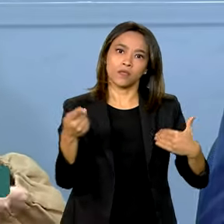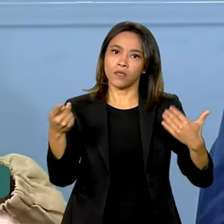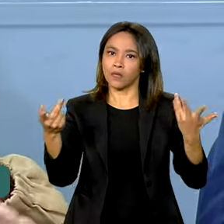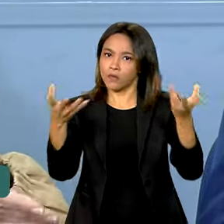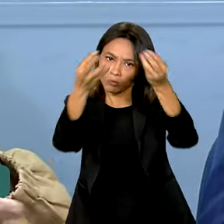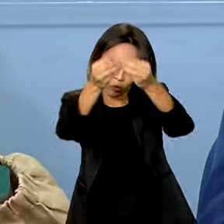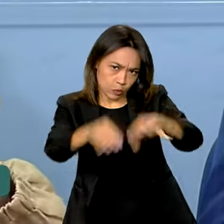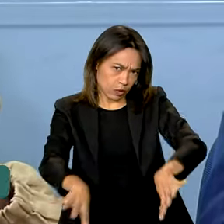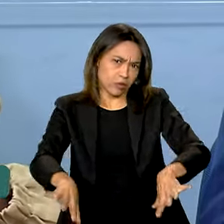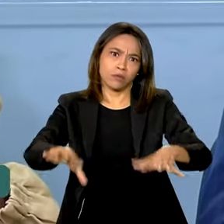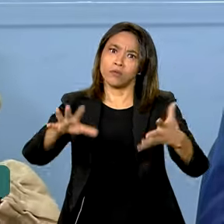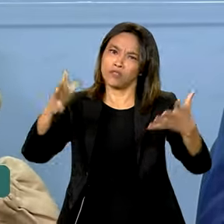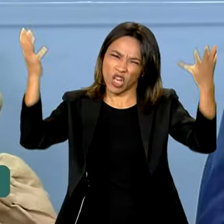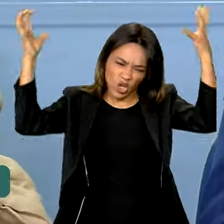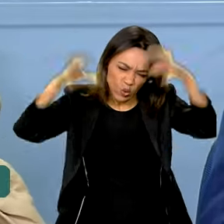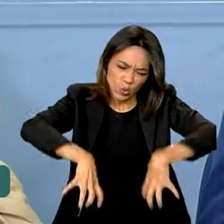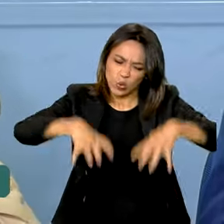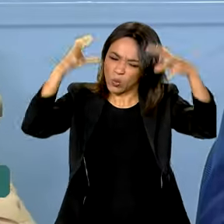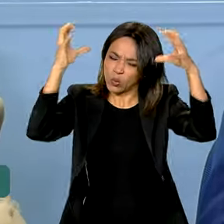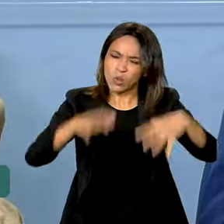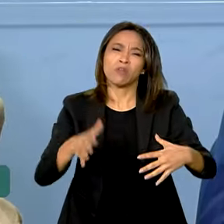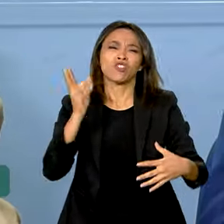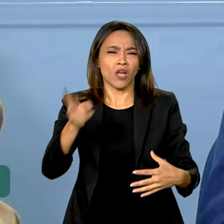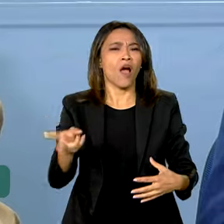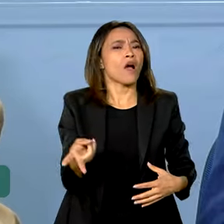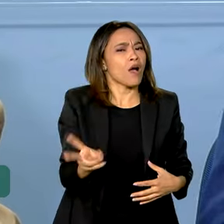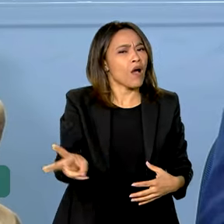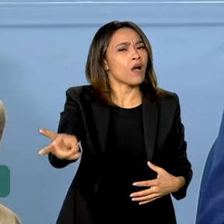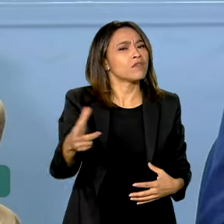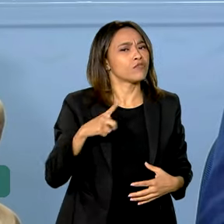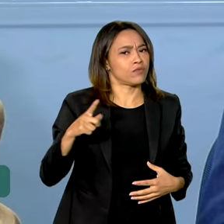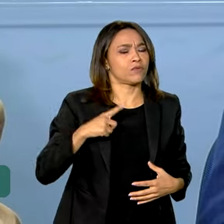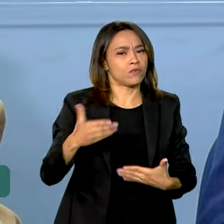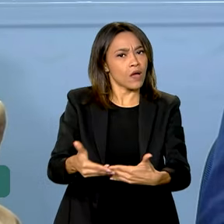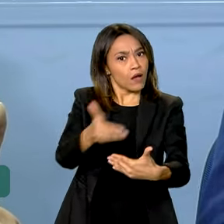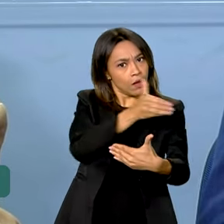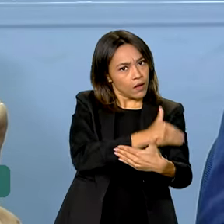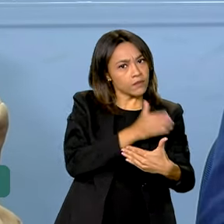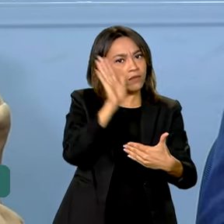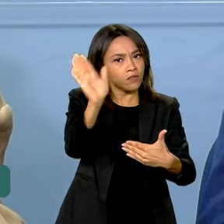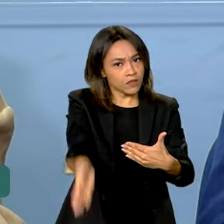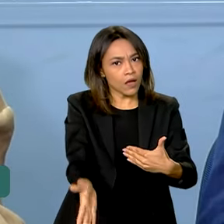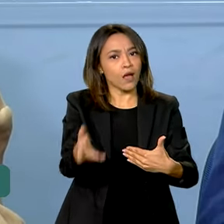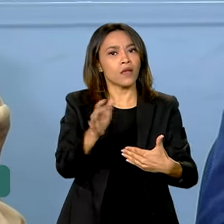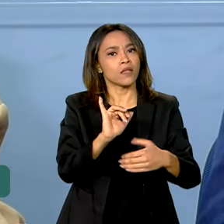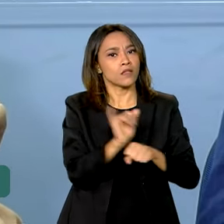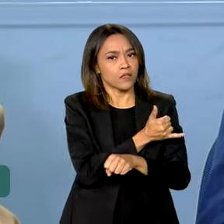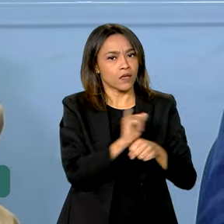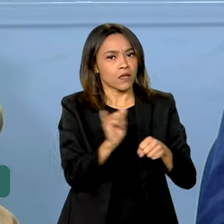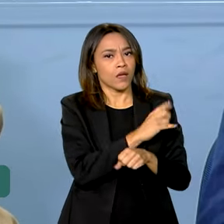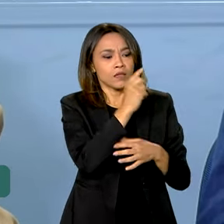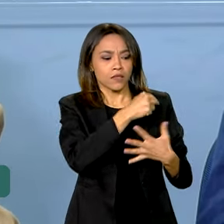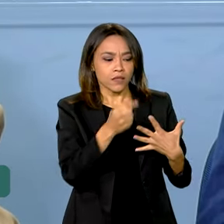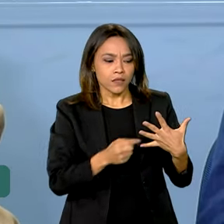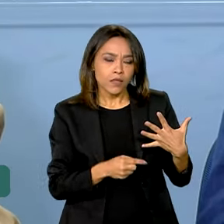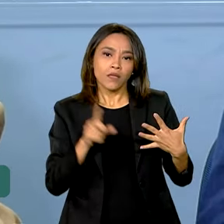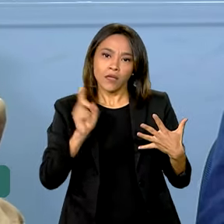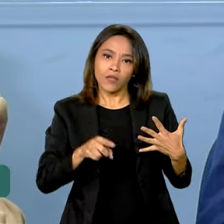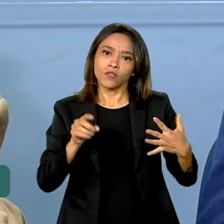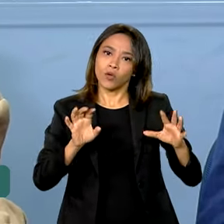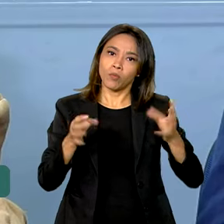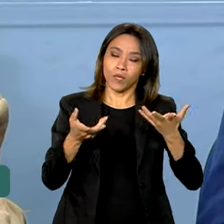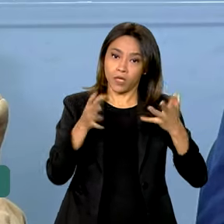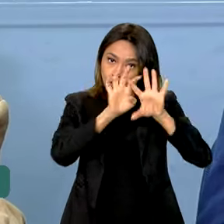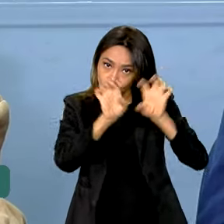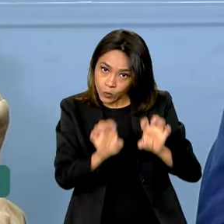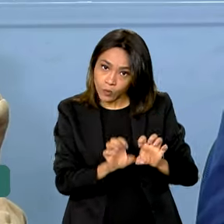né, dessa grande inundação, no caso das ações que eu estou chamando de reconstrução,